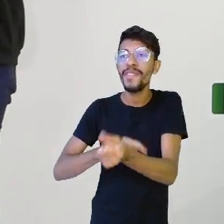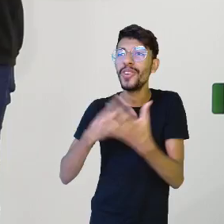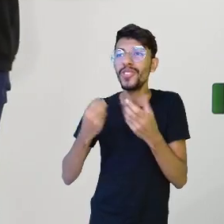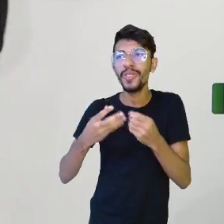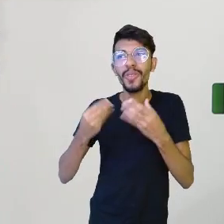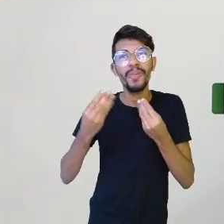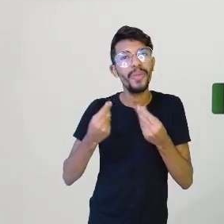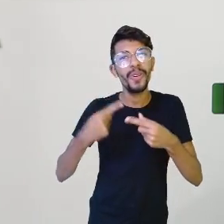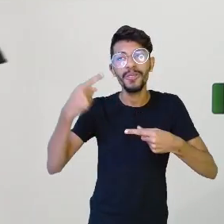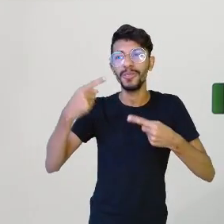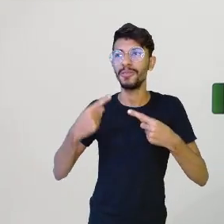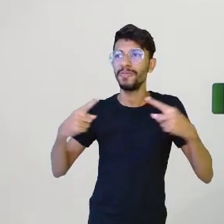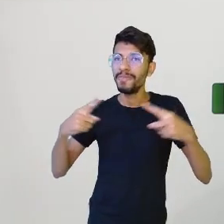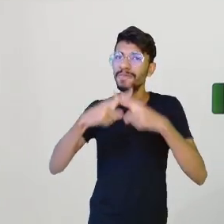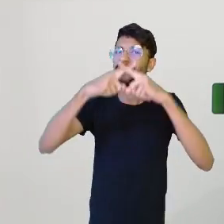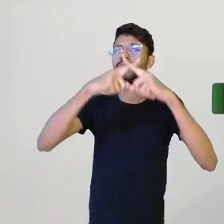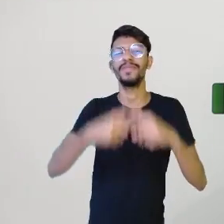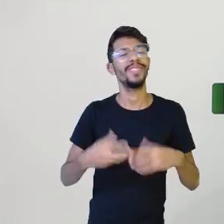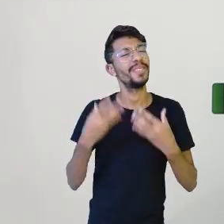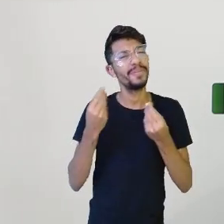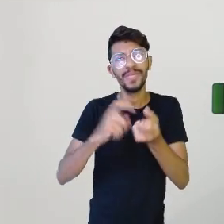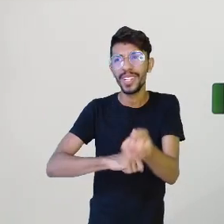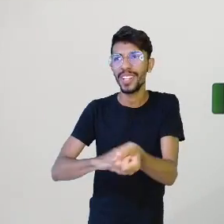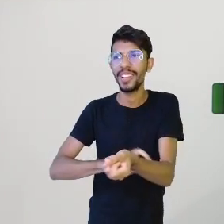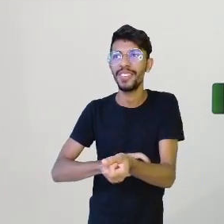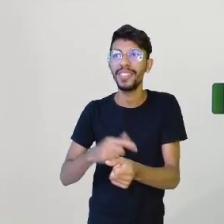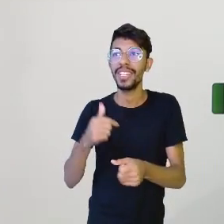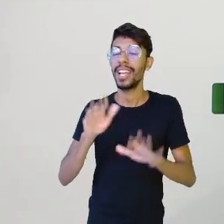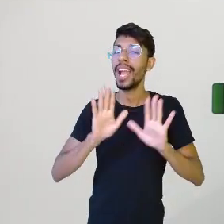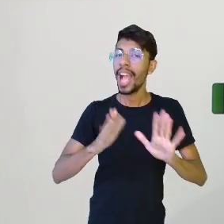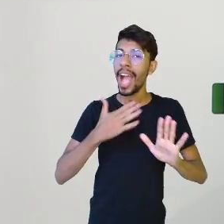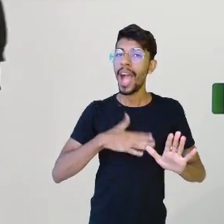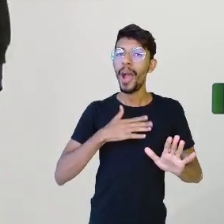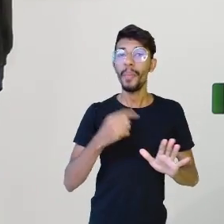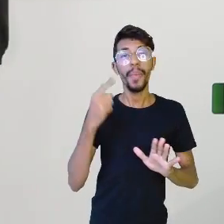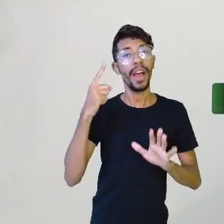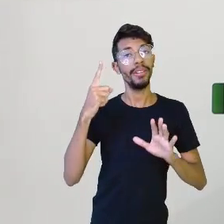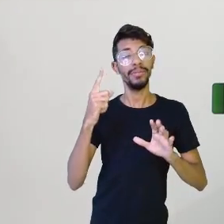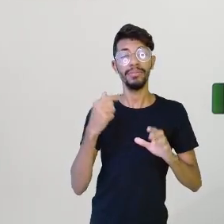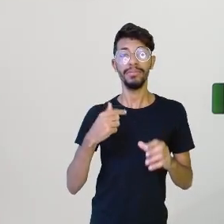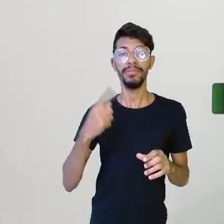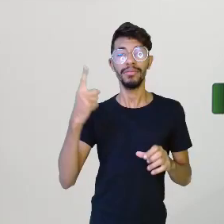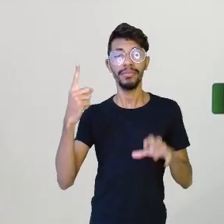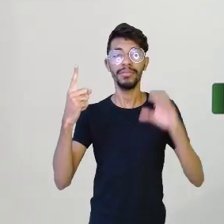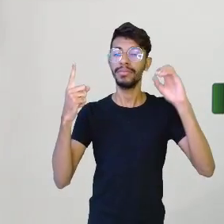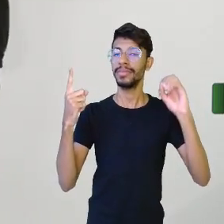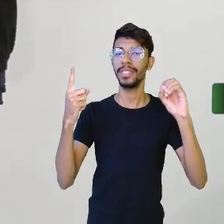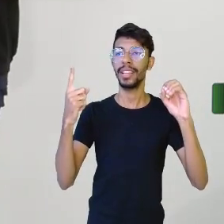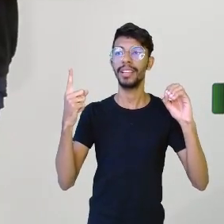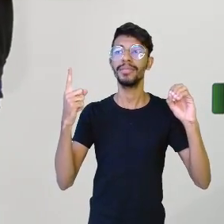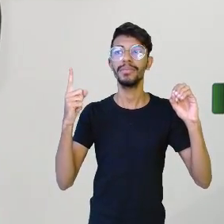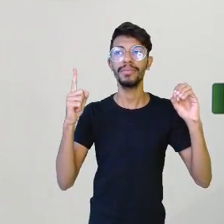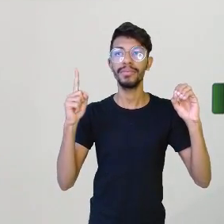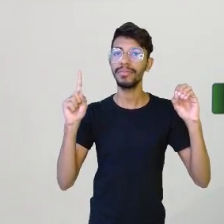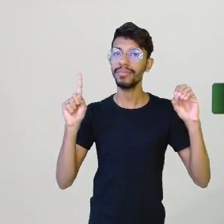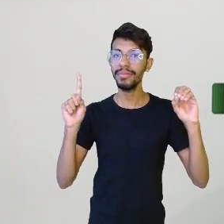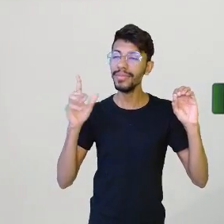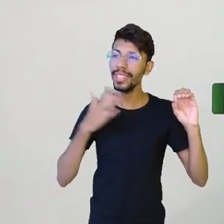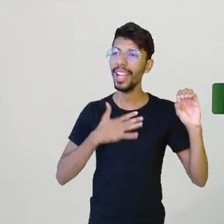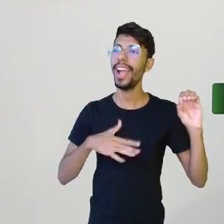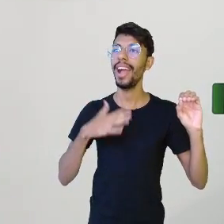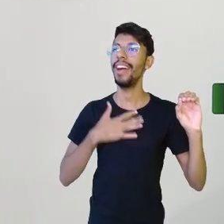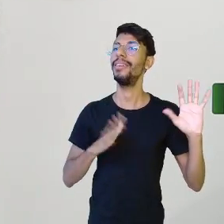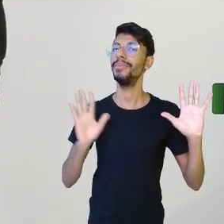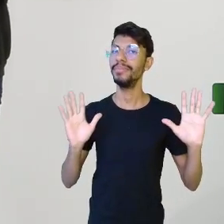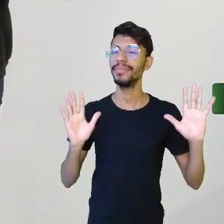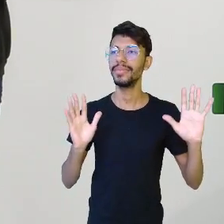Não perdi meu pódio, ainda não. É 1-0. Ainda, viu? Ainda. Olha, 0 esse... Vocês, por um